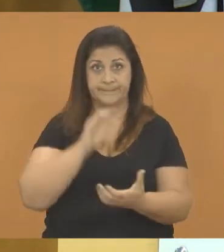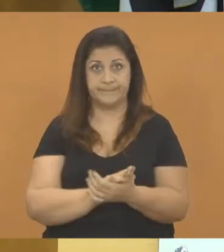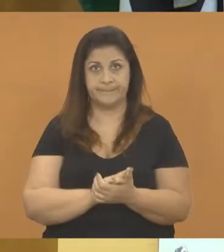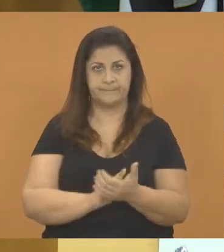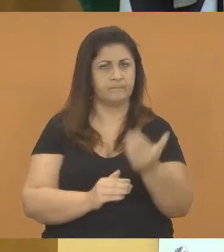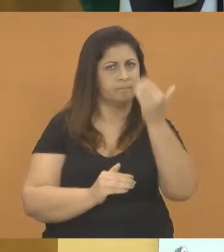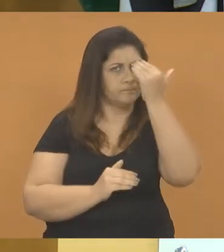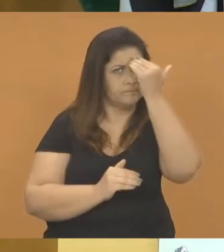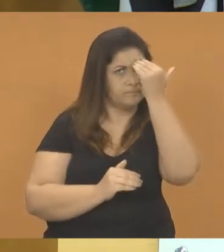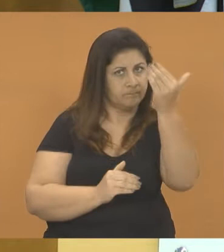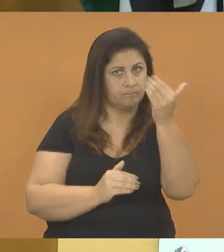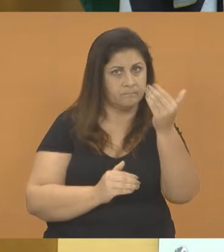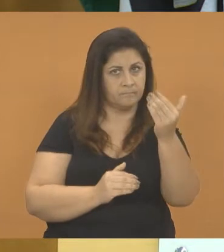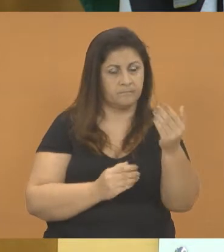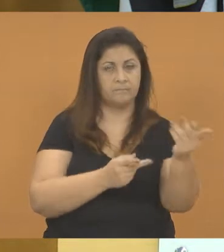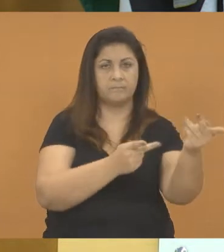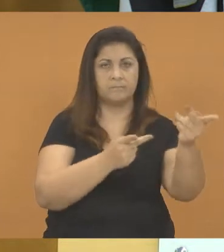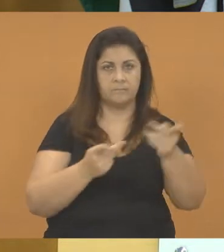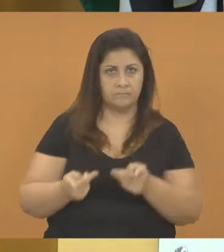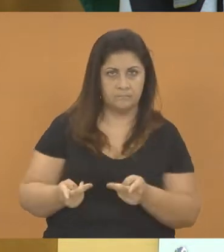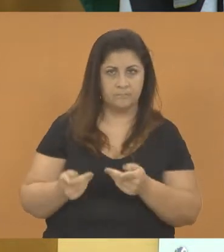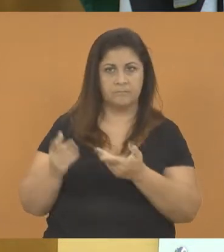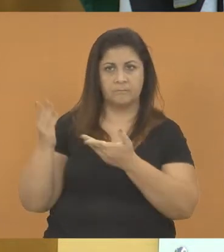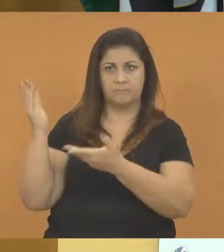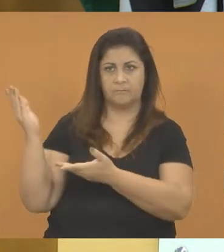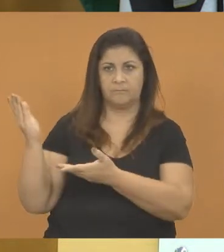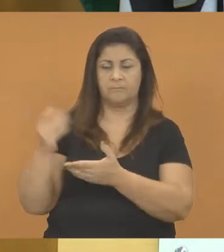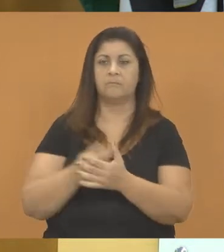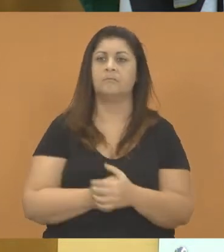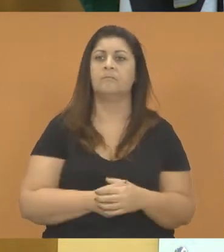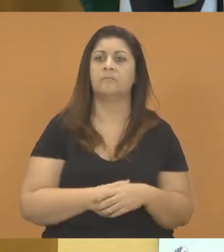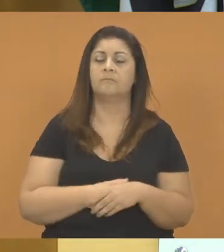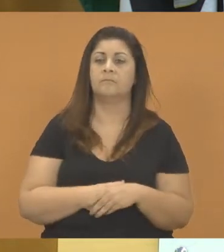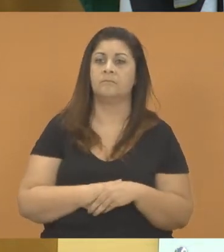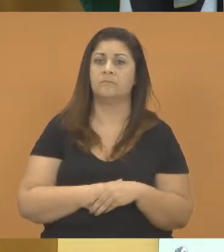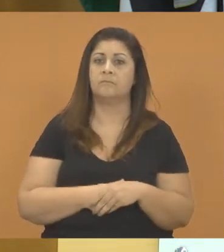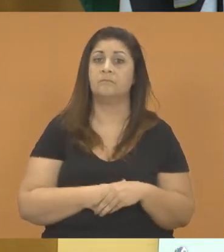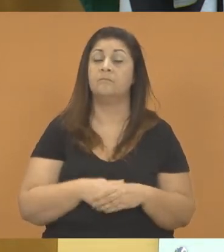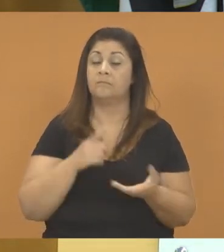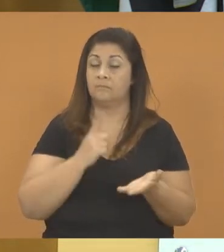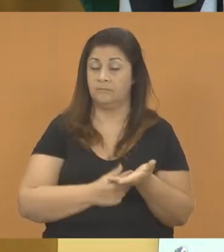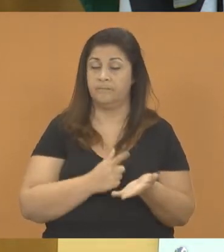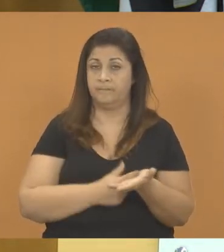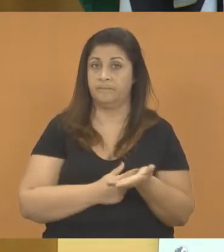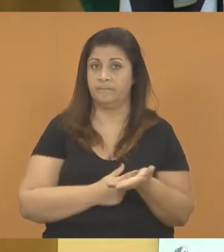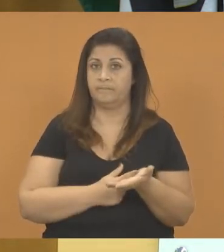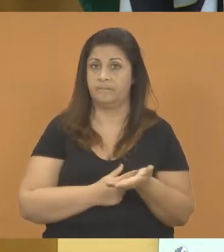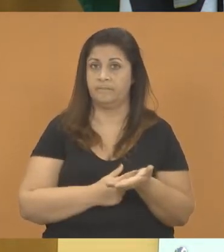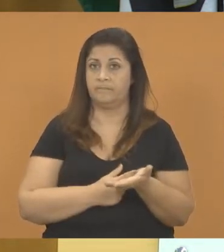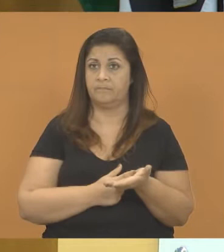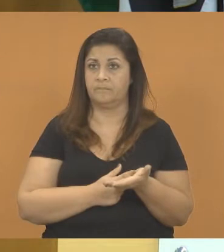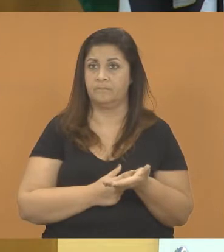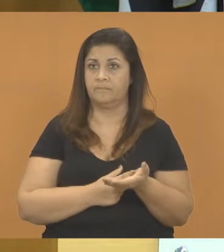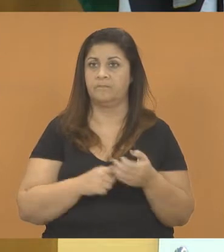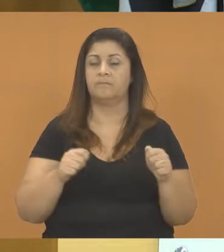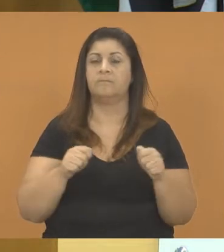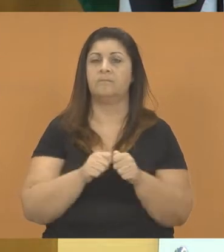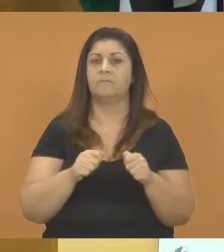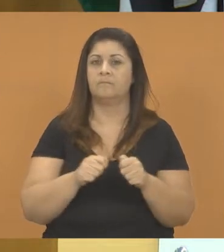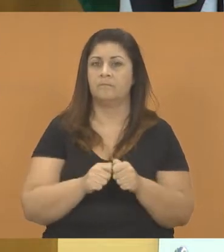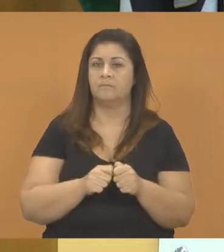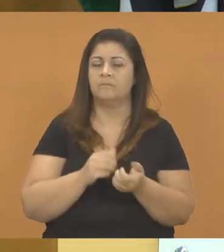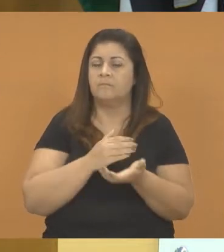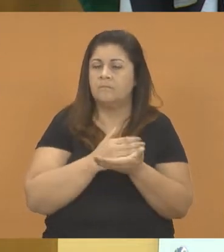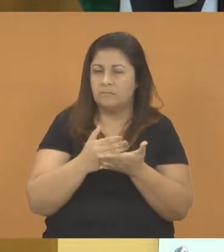minha do paulinho do abner e se comprometeu com a gente a realizar uma emenda no